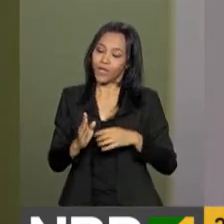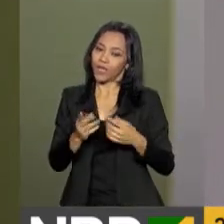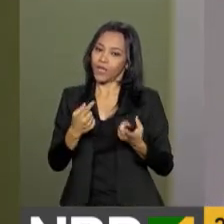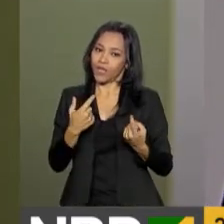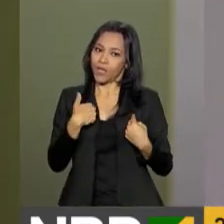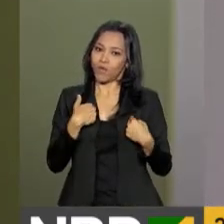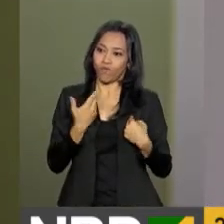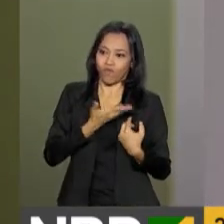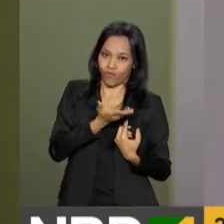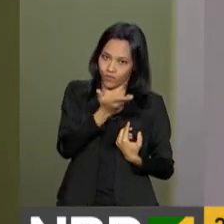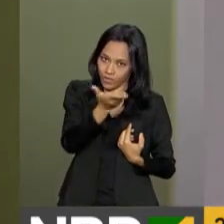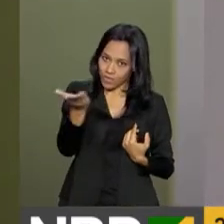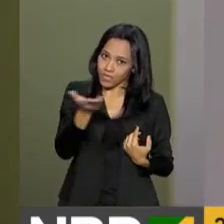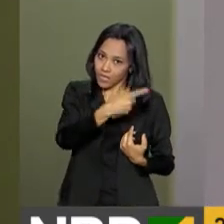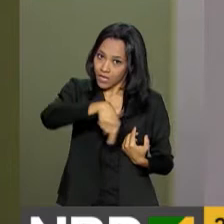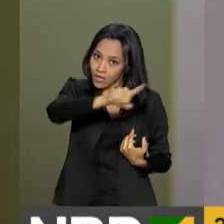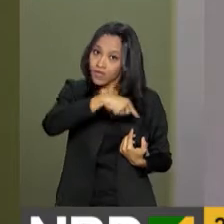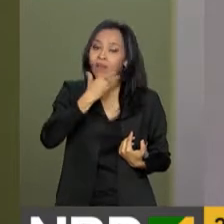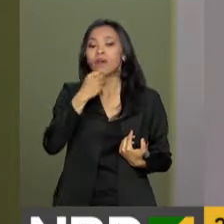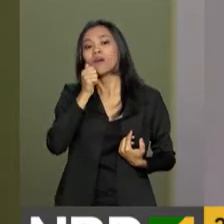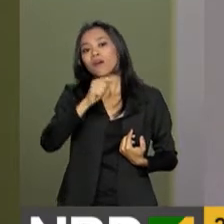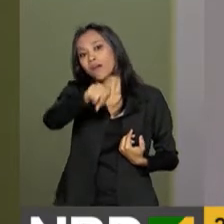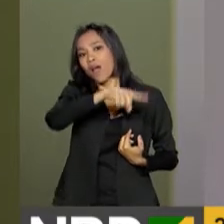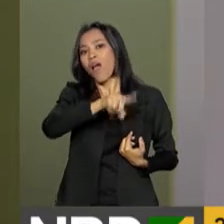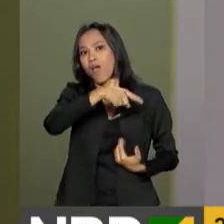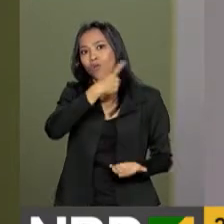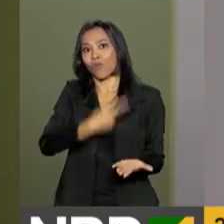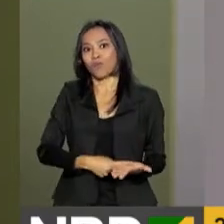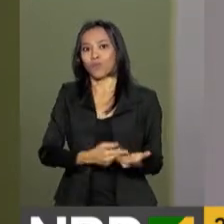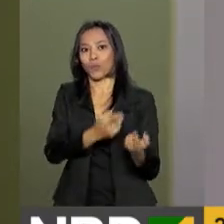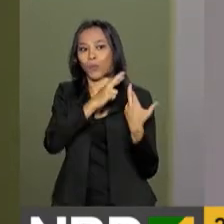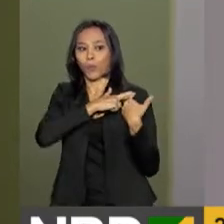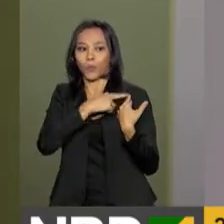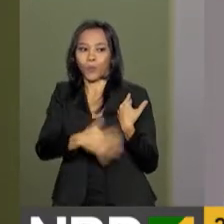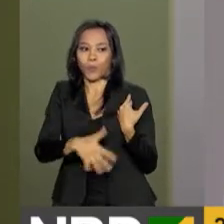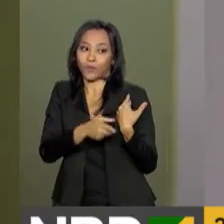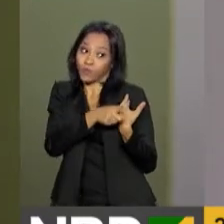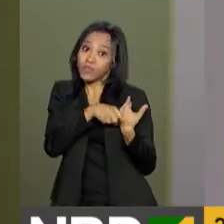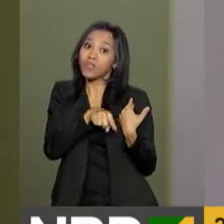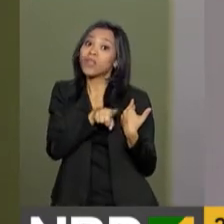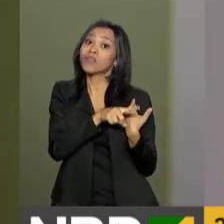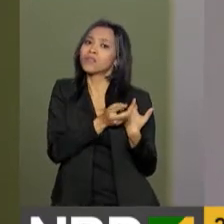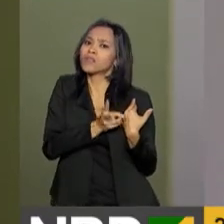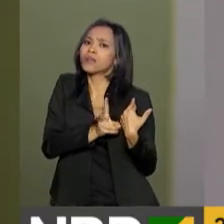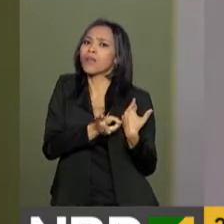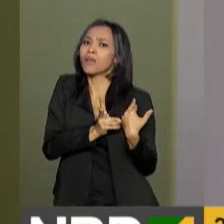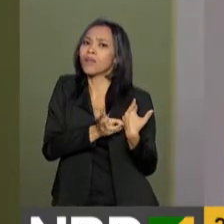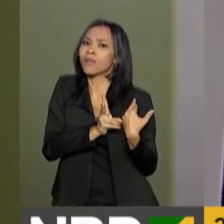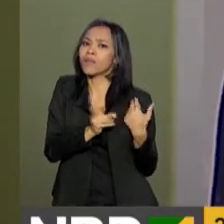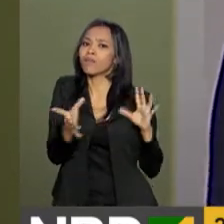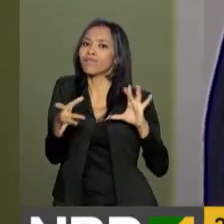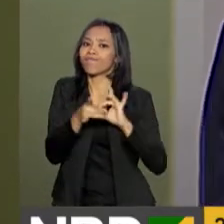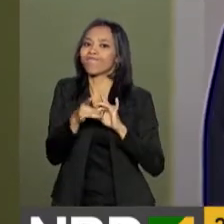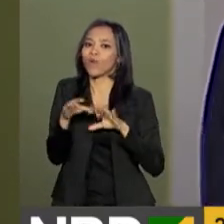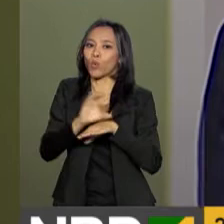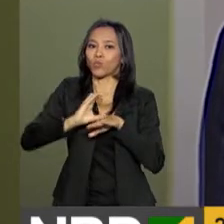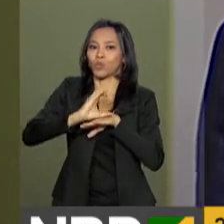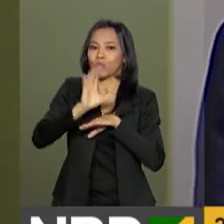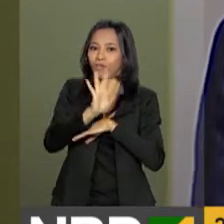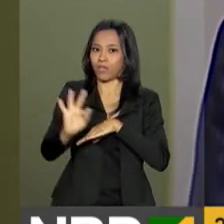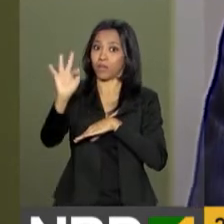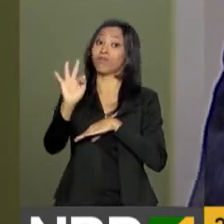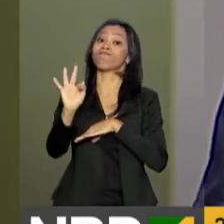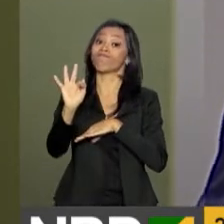e as senhoras vai caber essa tarefa naturalmente pautado sempre pelo texto é constitucional